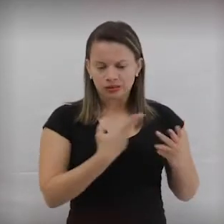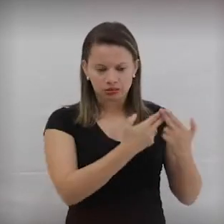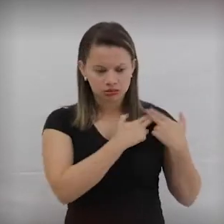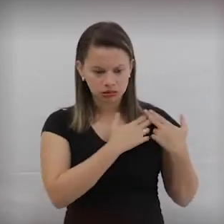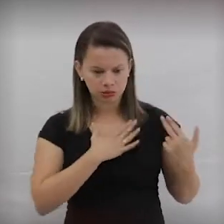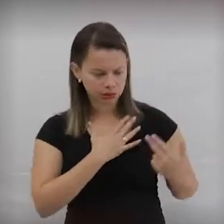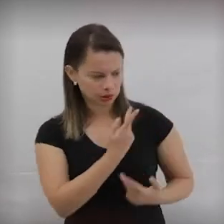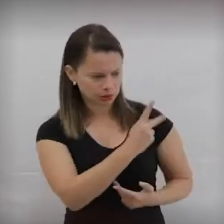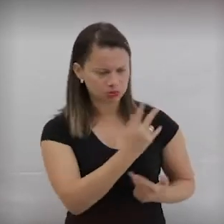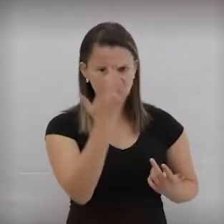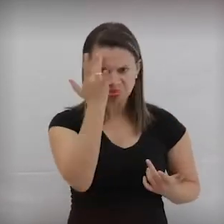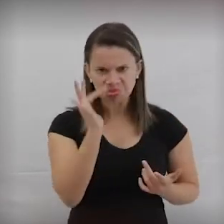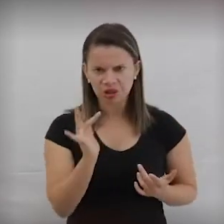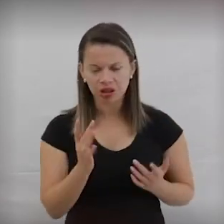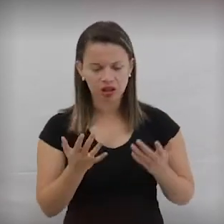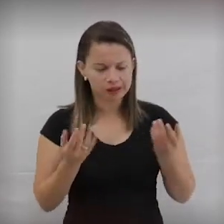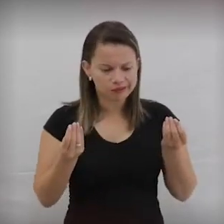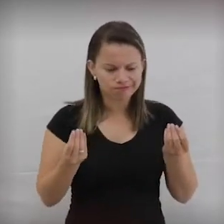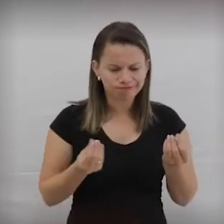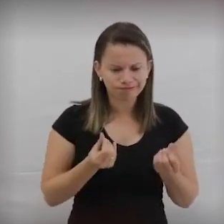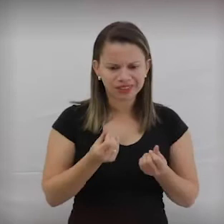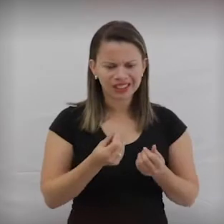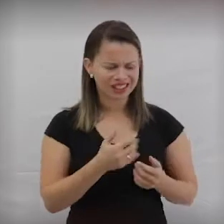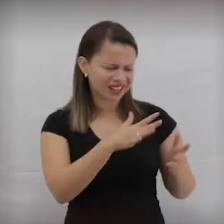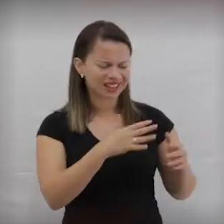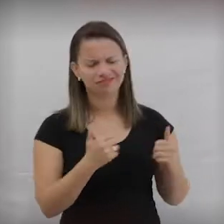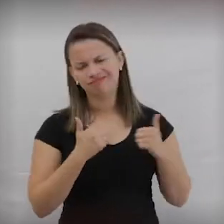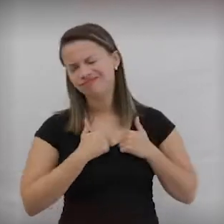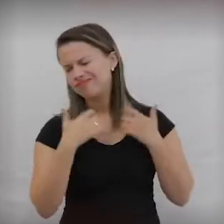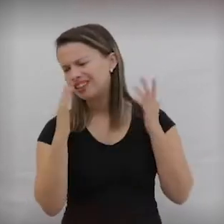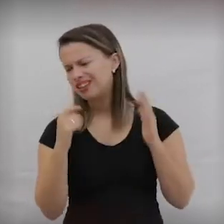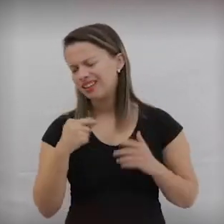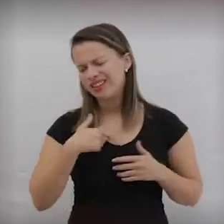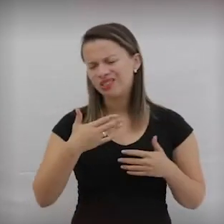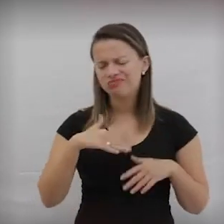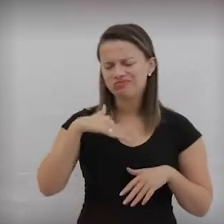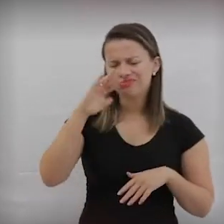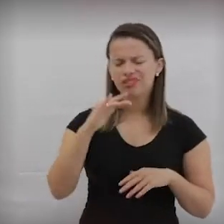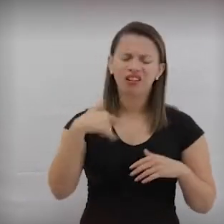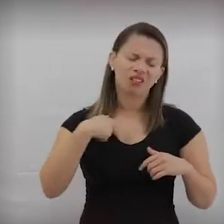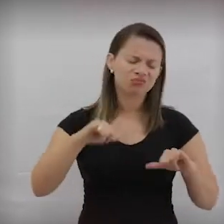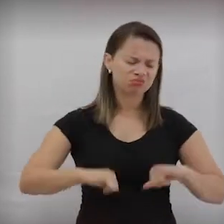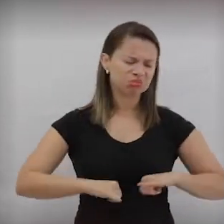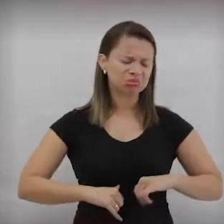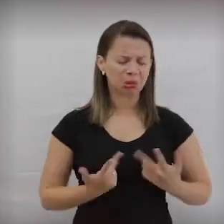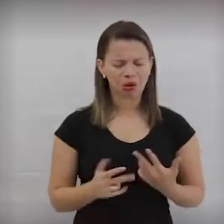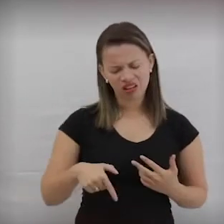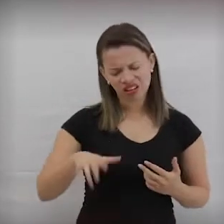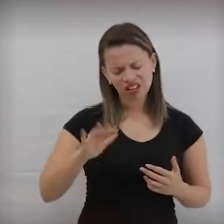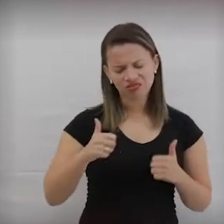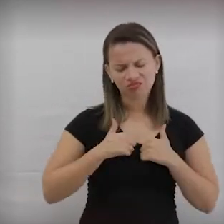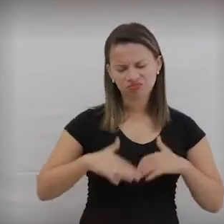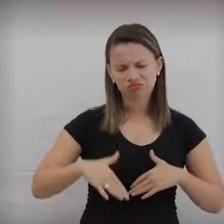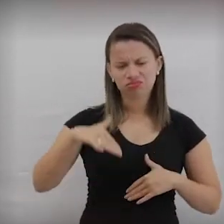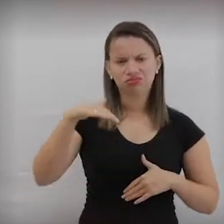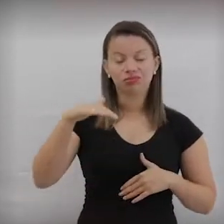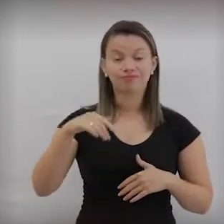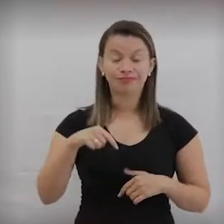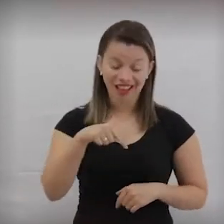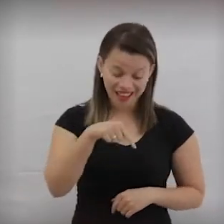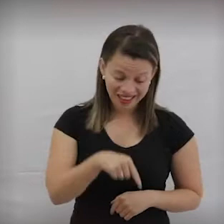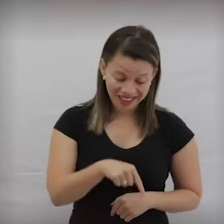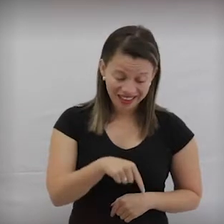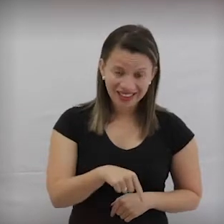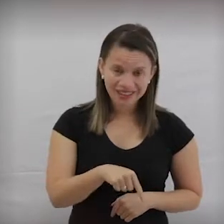criança, acham que cada um se vire para crescer. Eu também cresci assim, estou aqui e tal, né? Frequentemente a gente ouve falar. Essas crianças são aquelas